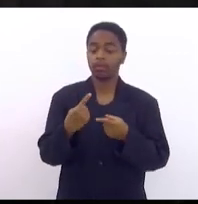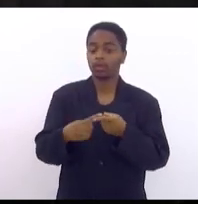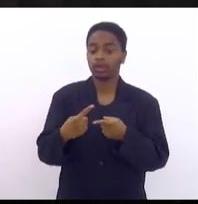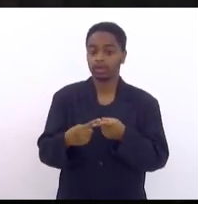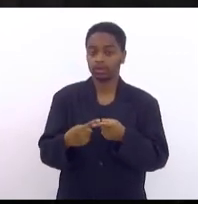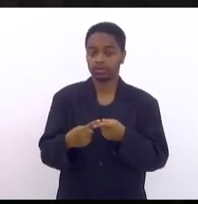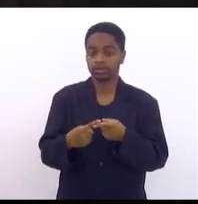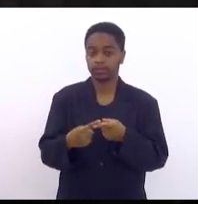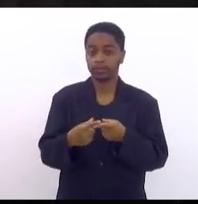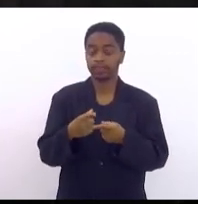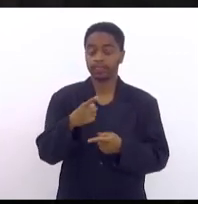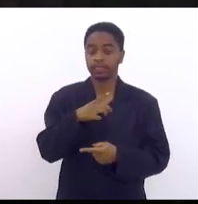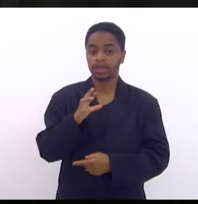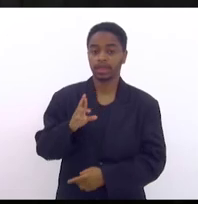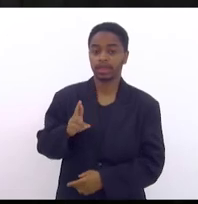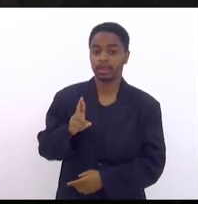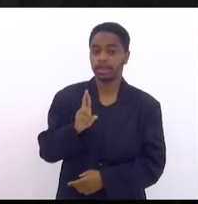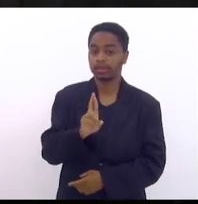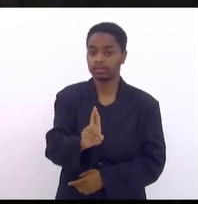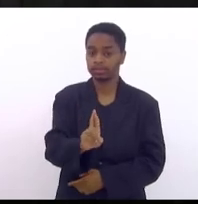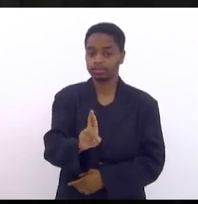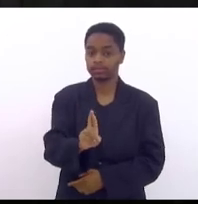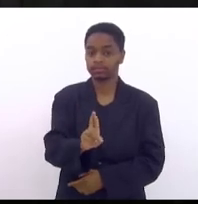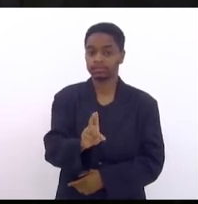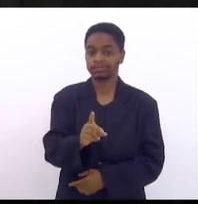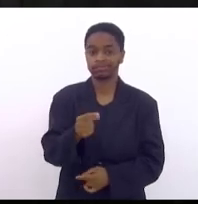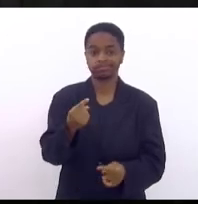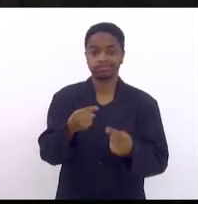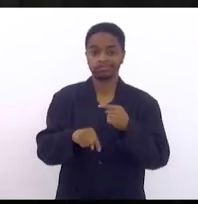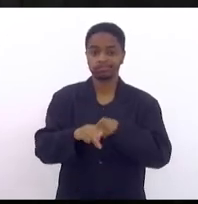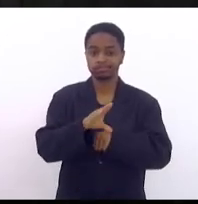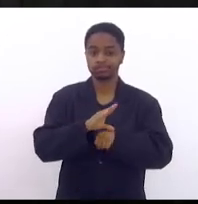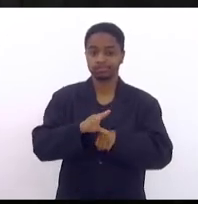porque havia uma representação de inconstitucionalidade de